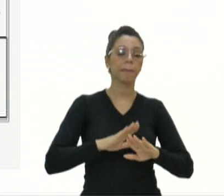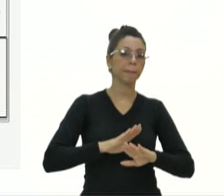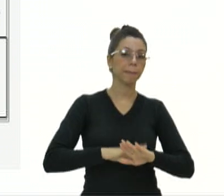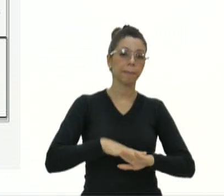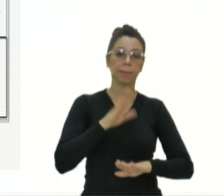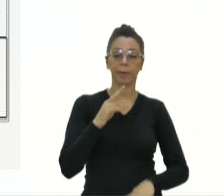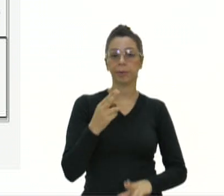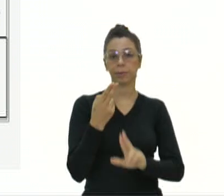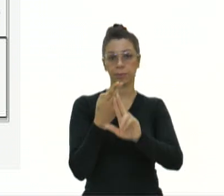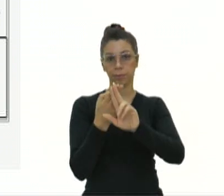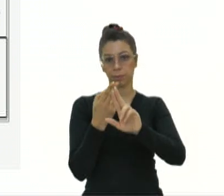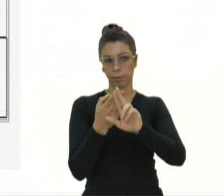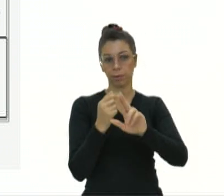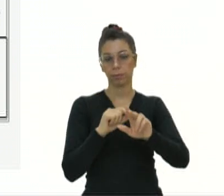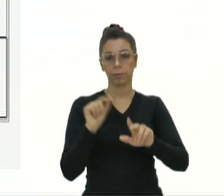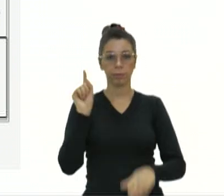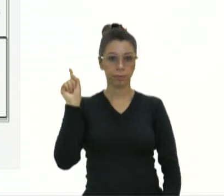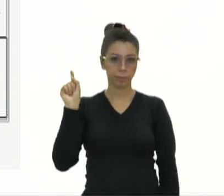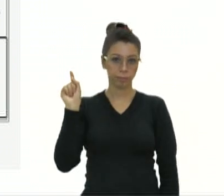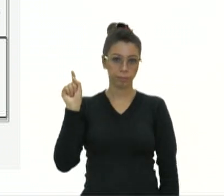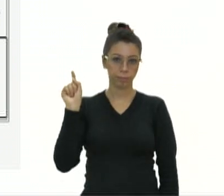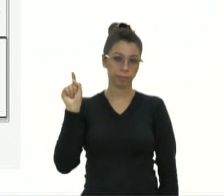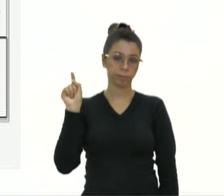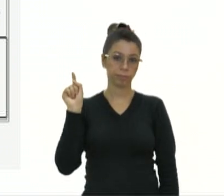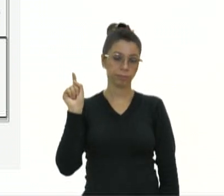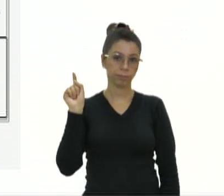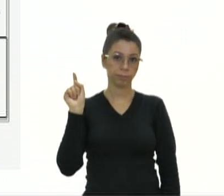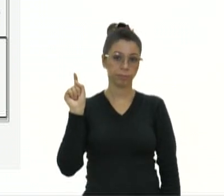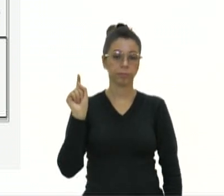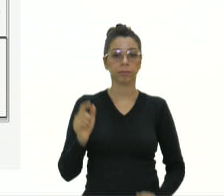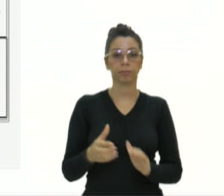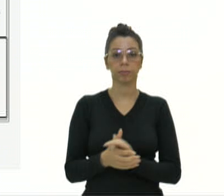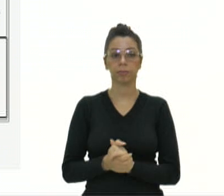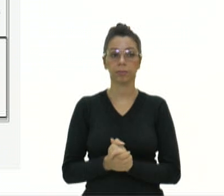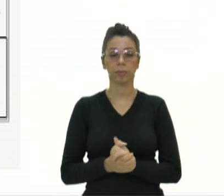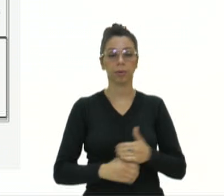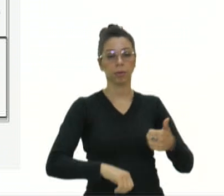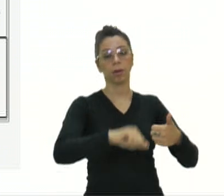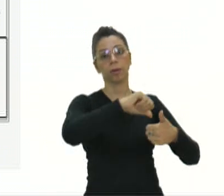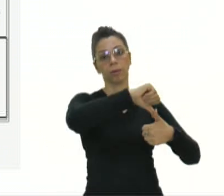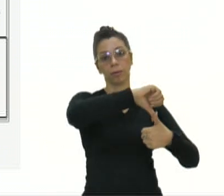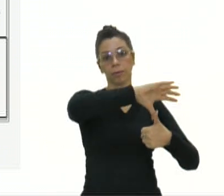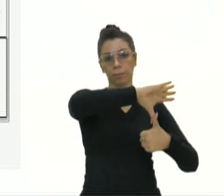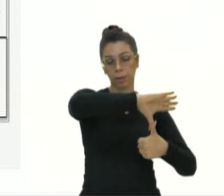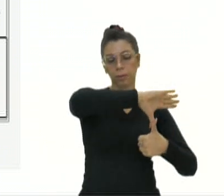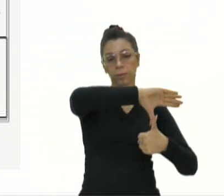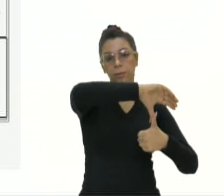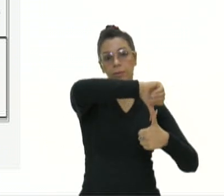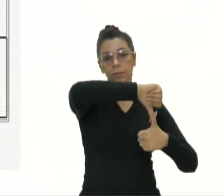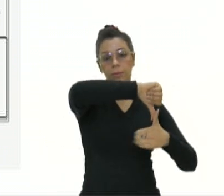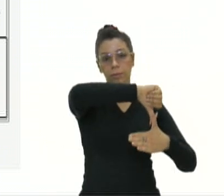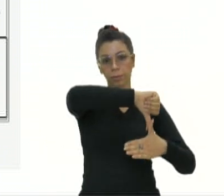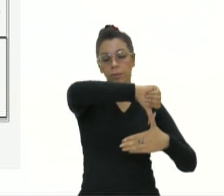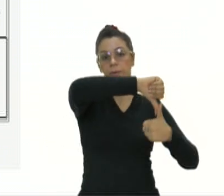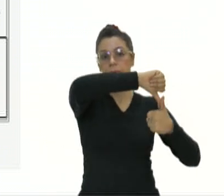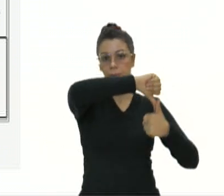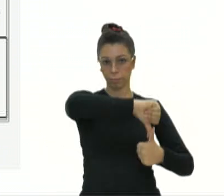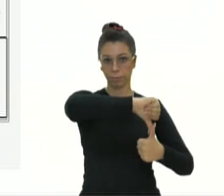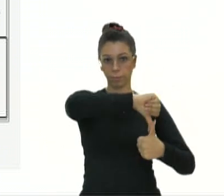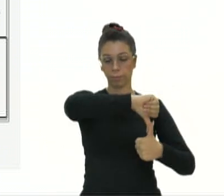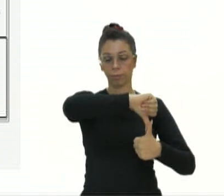de regionalização é a regionalização física, onde aparece América do Norte, América Central e América do